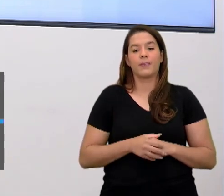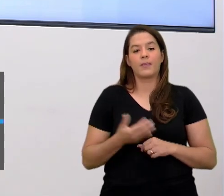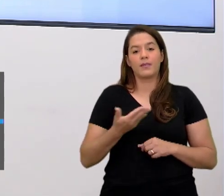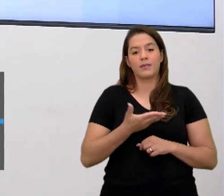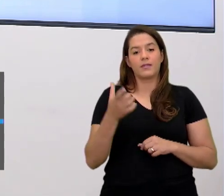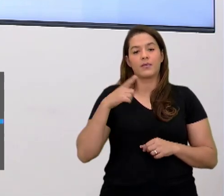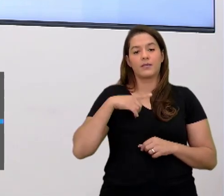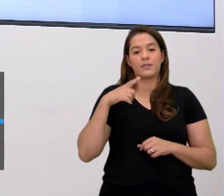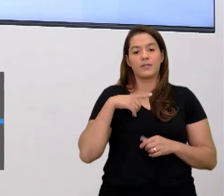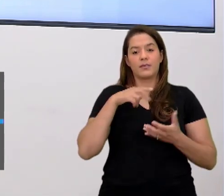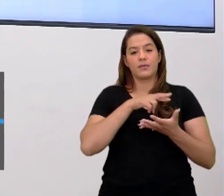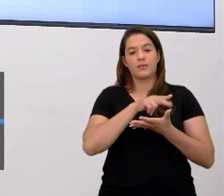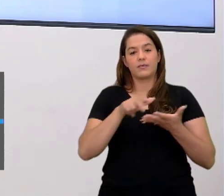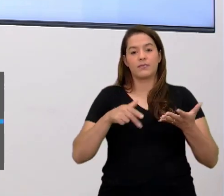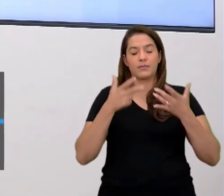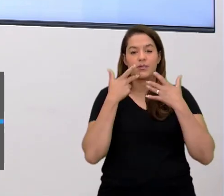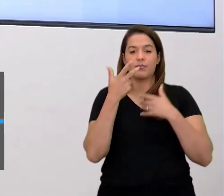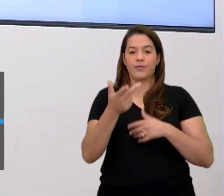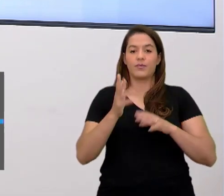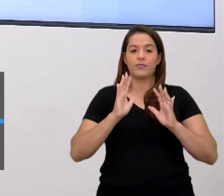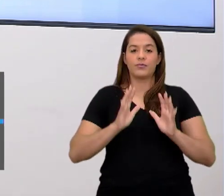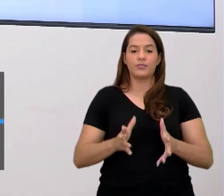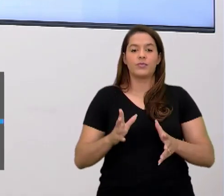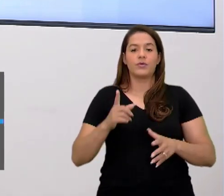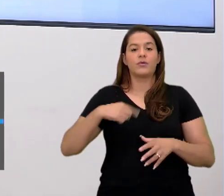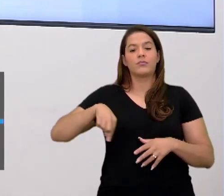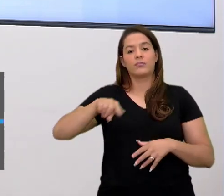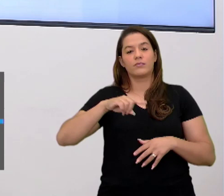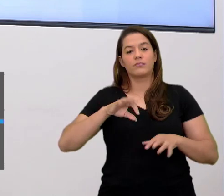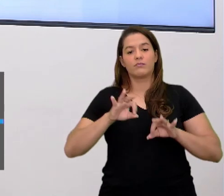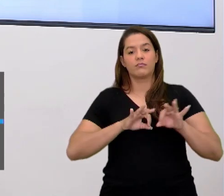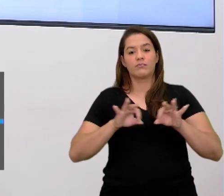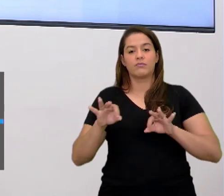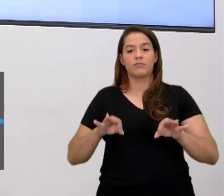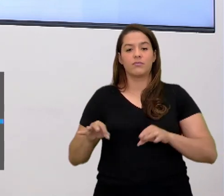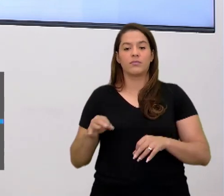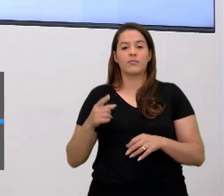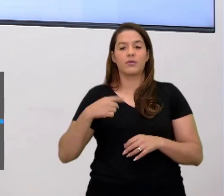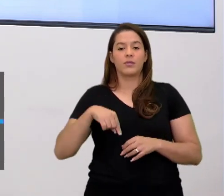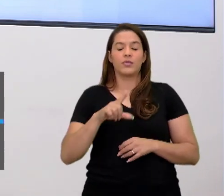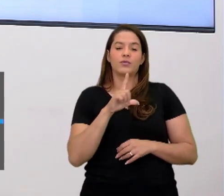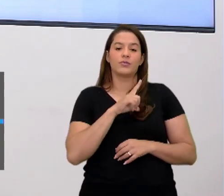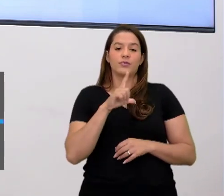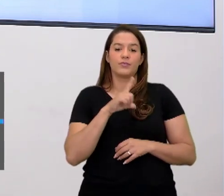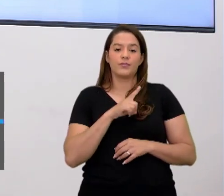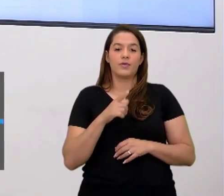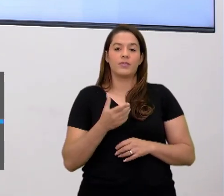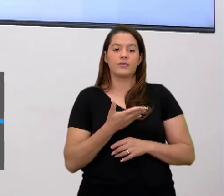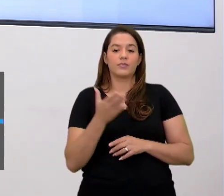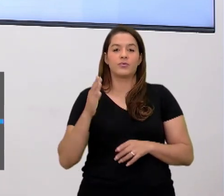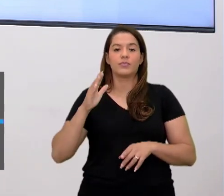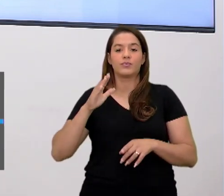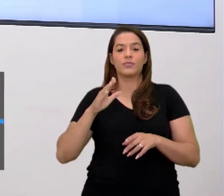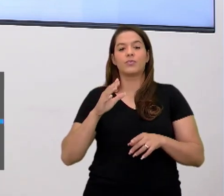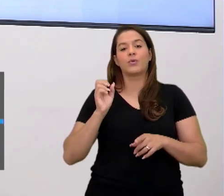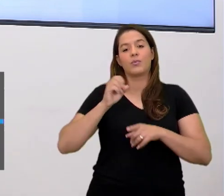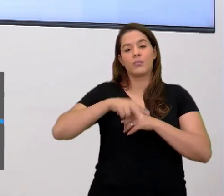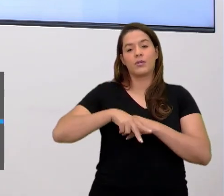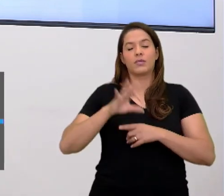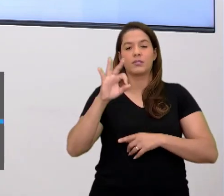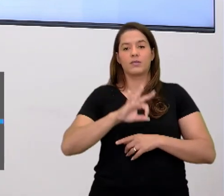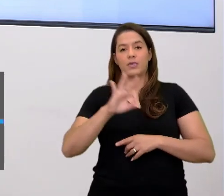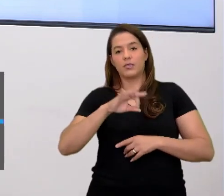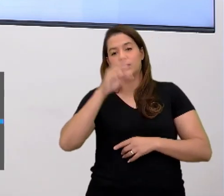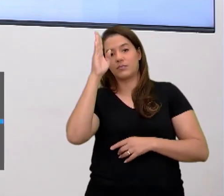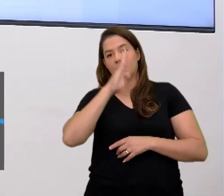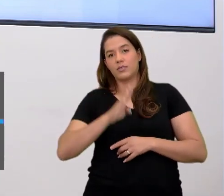gente citou, né? Quem dera a gente tivesse aí um índice de ocupação no Brasil,